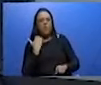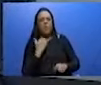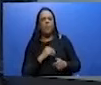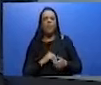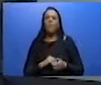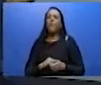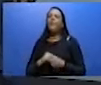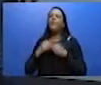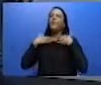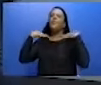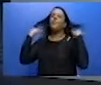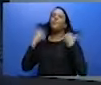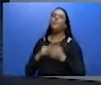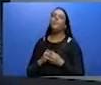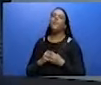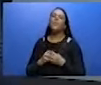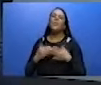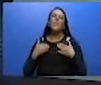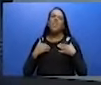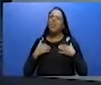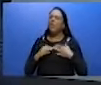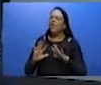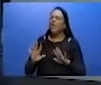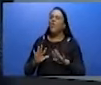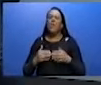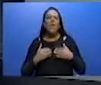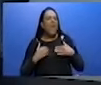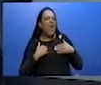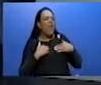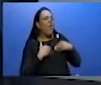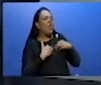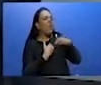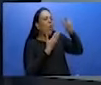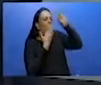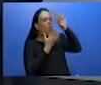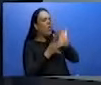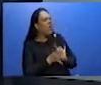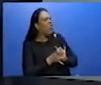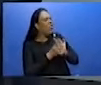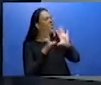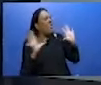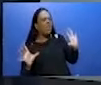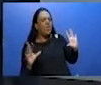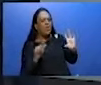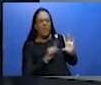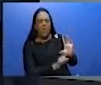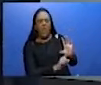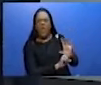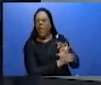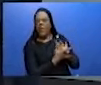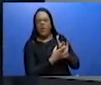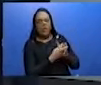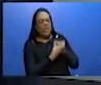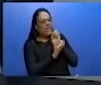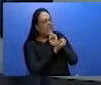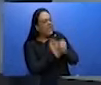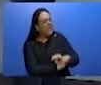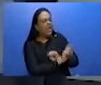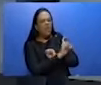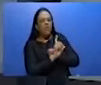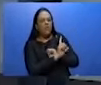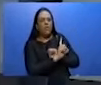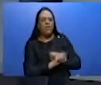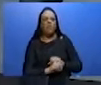pessoal? Não vou me render, eu sou um índio livre, não sou um escravo. Uai,